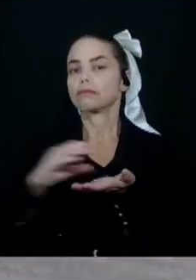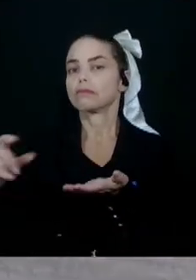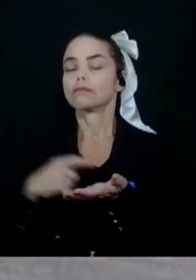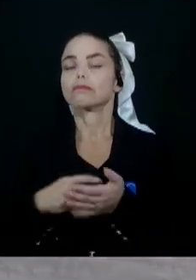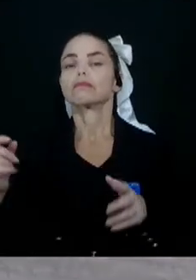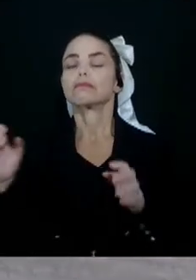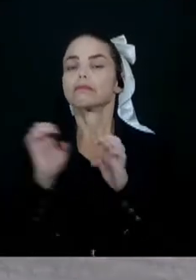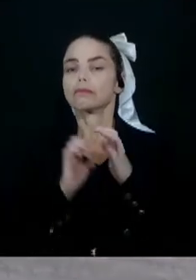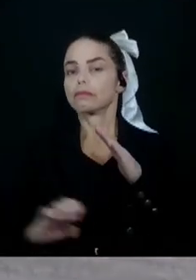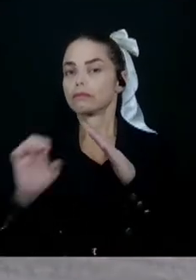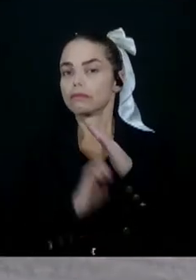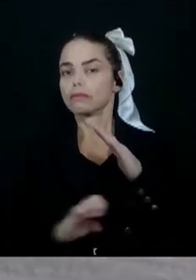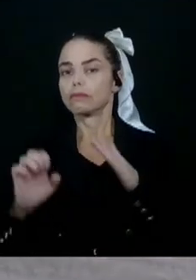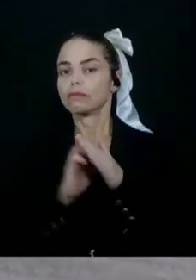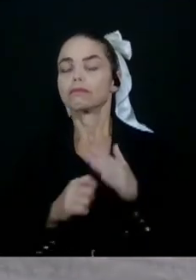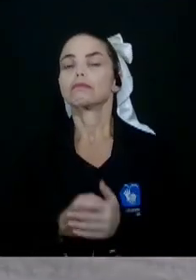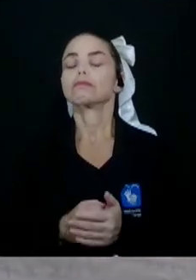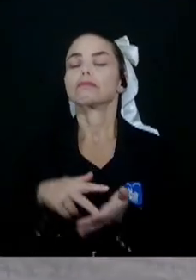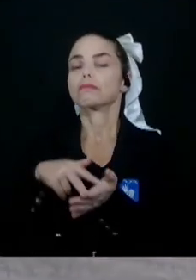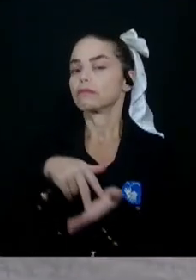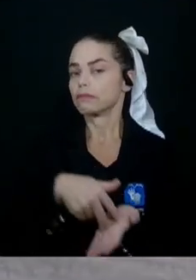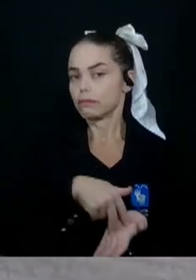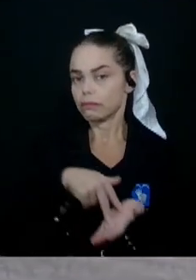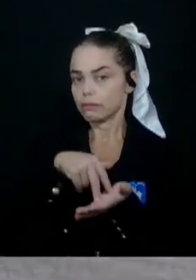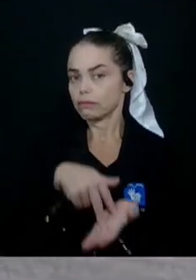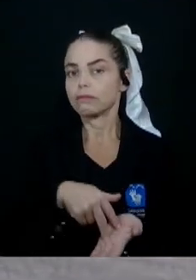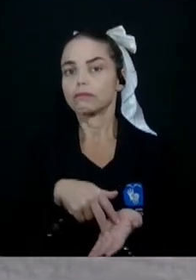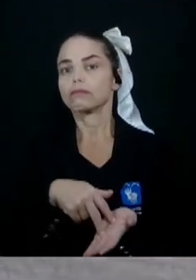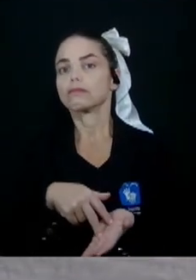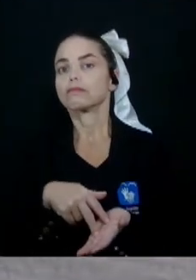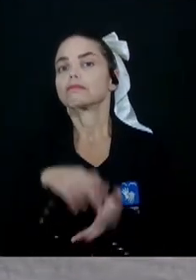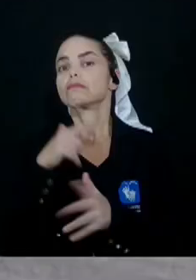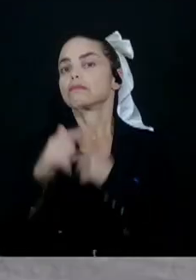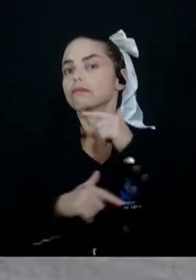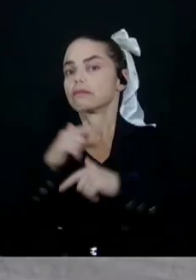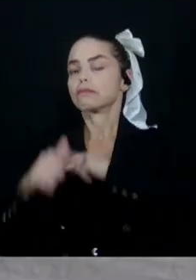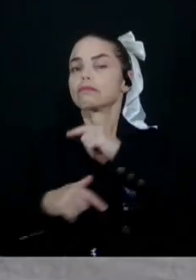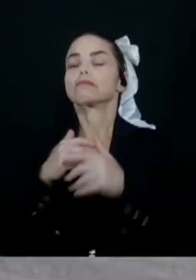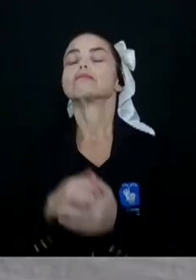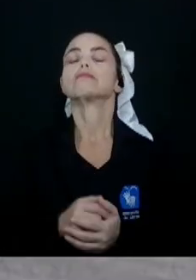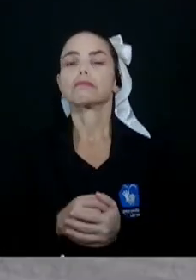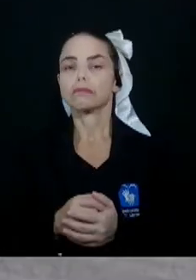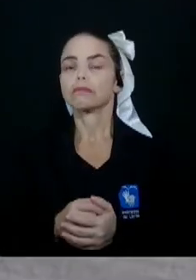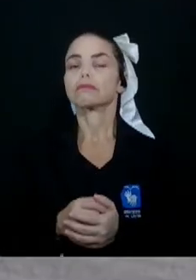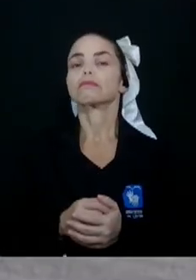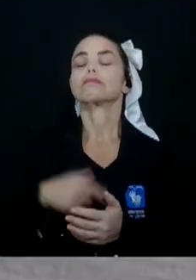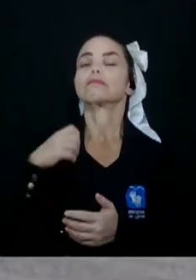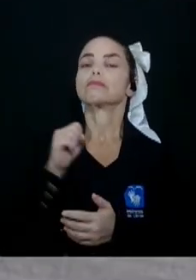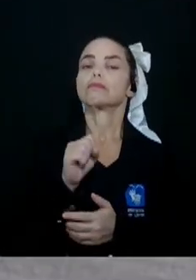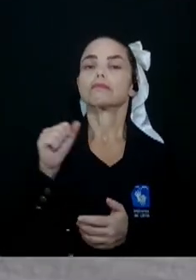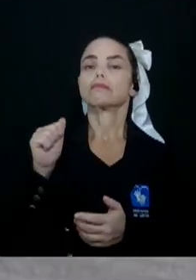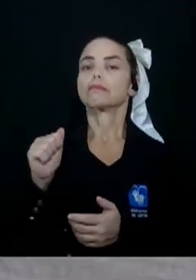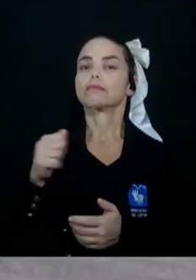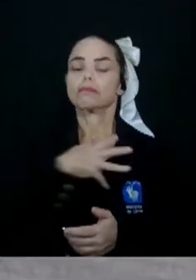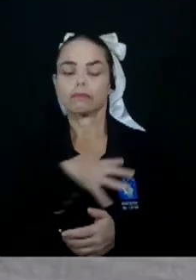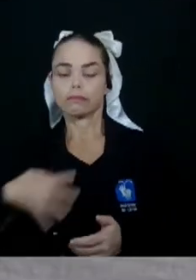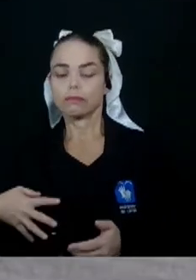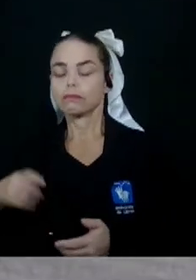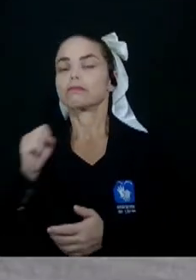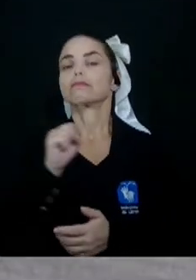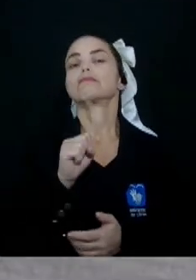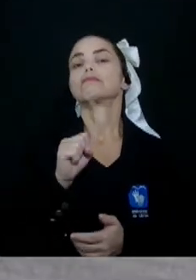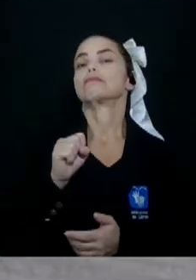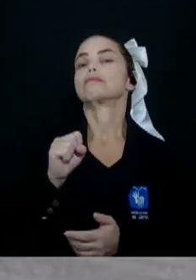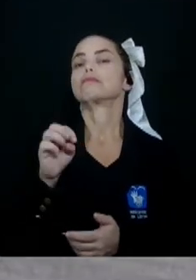que sustentam todo o serviço feito pelo SESI, SESC, SENAT,